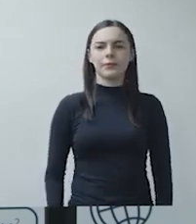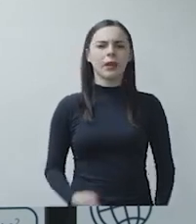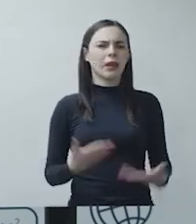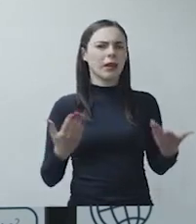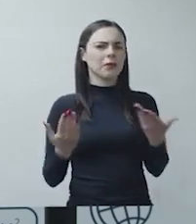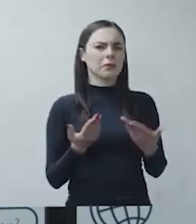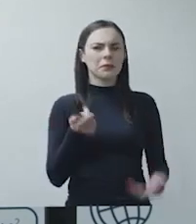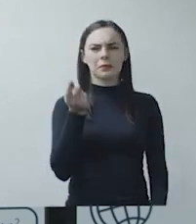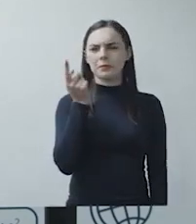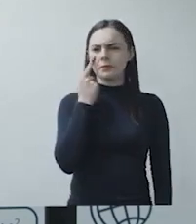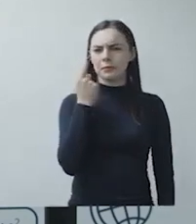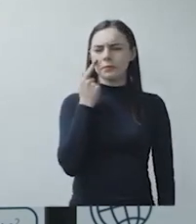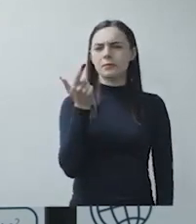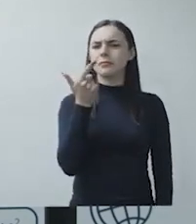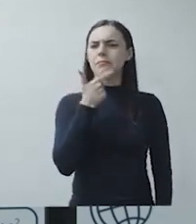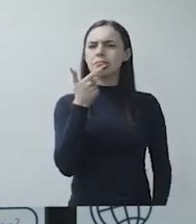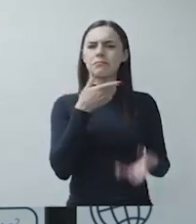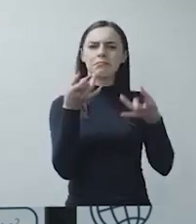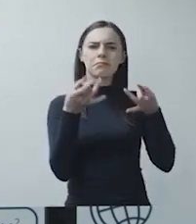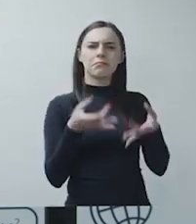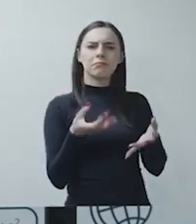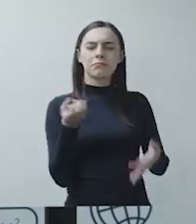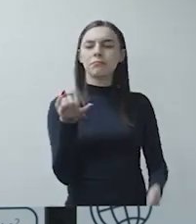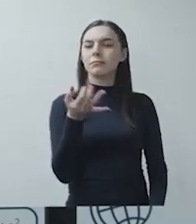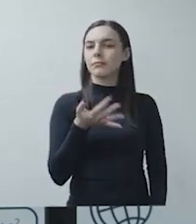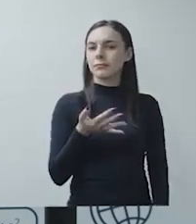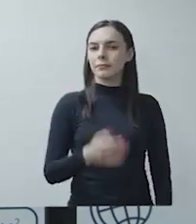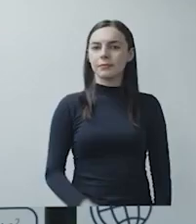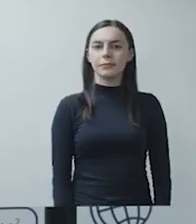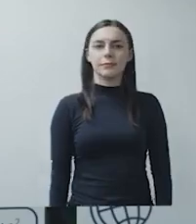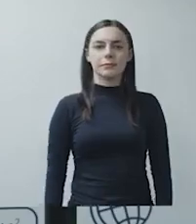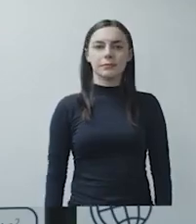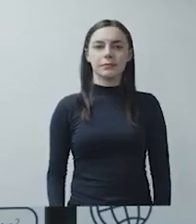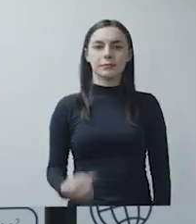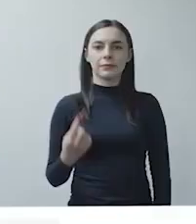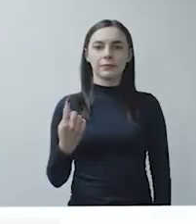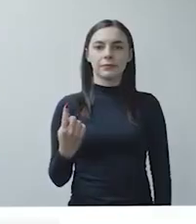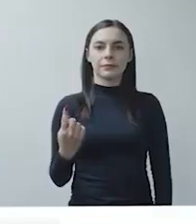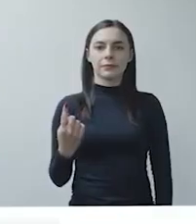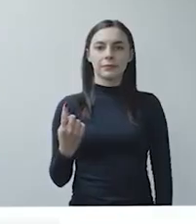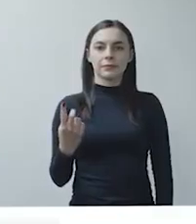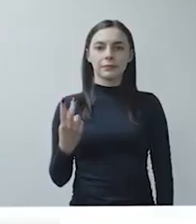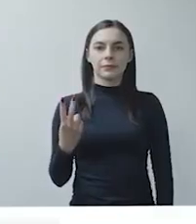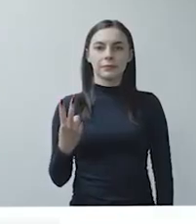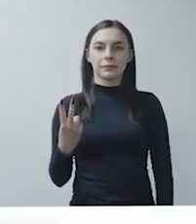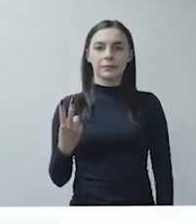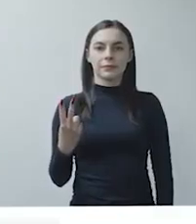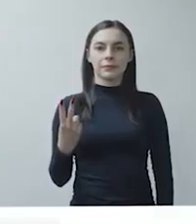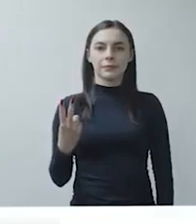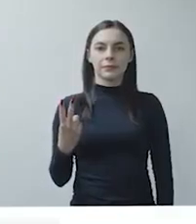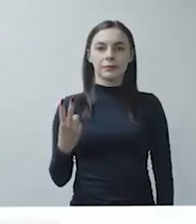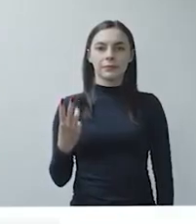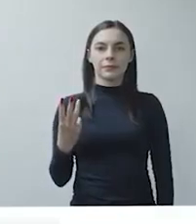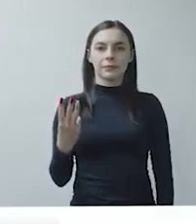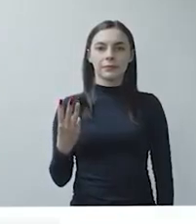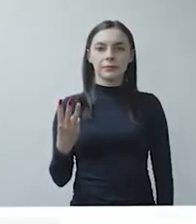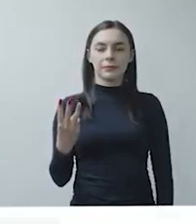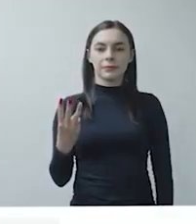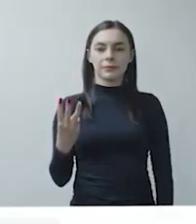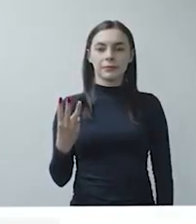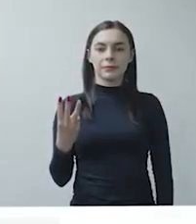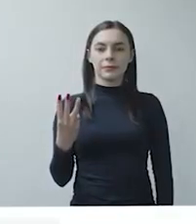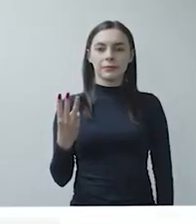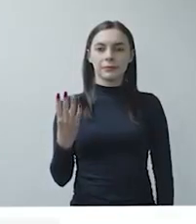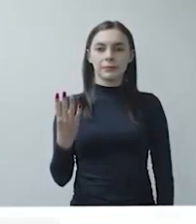ver quantos queijos sobraram? 1, 2,